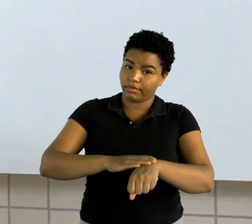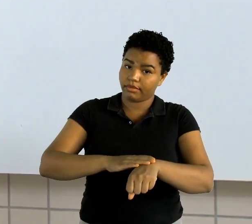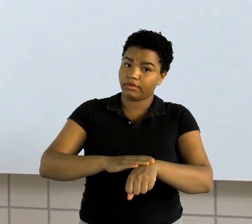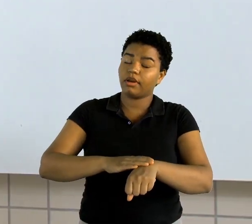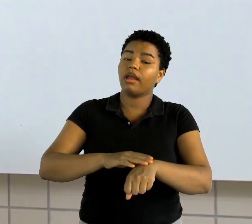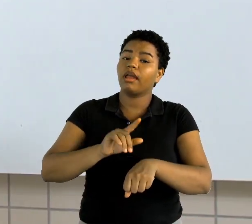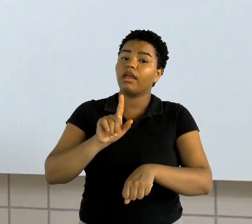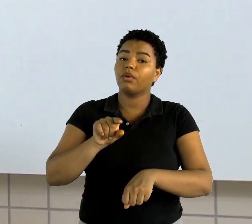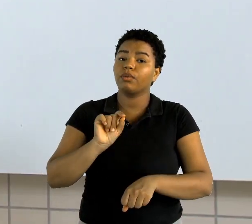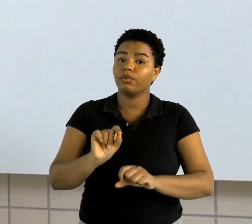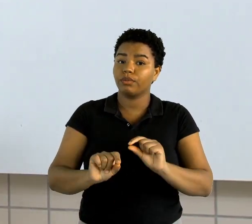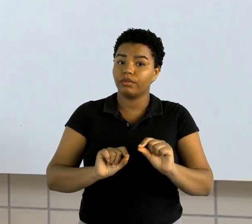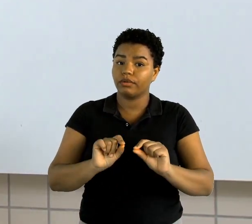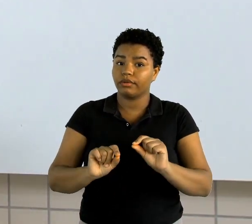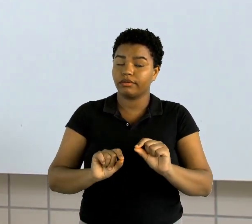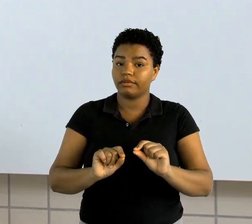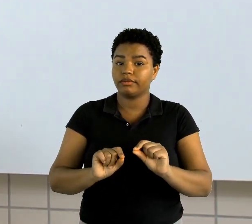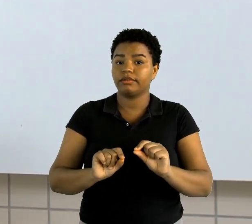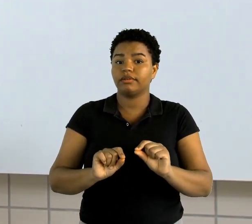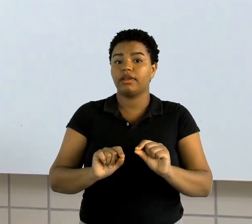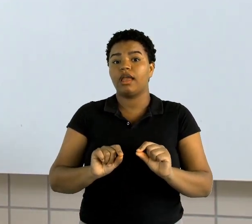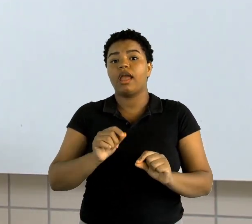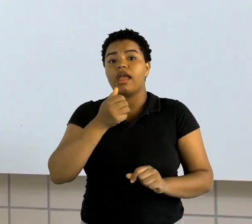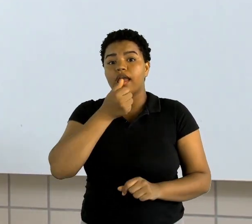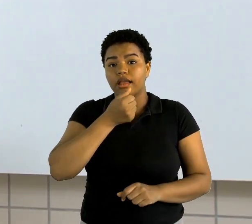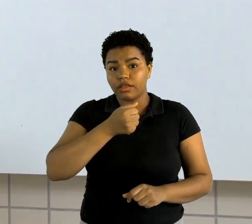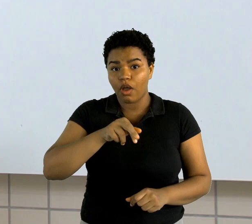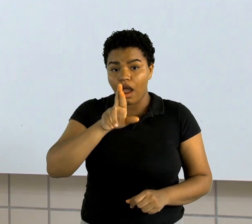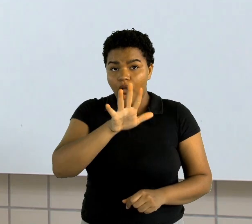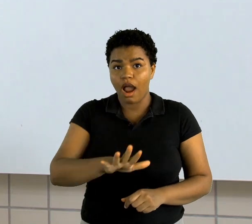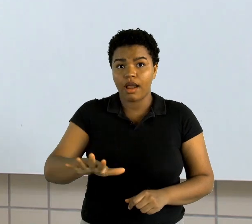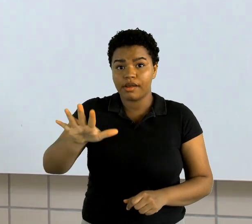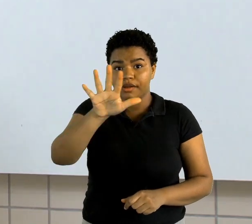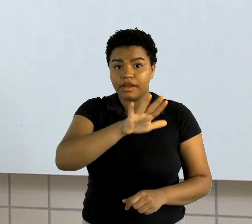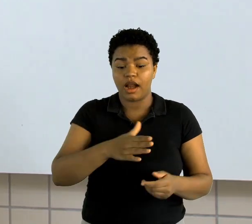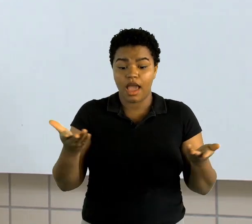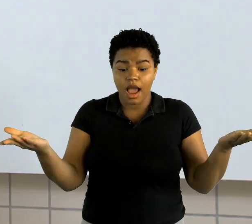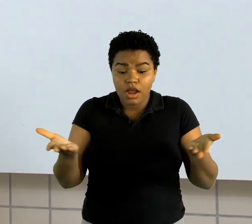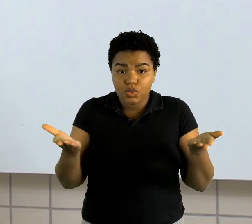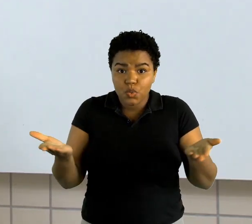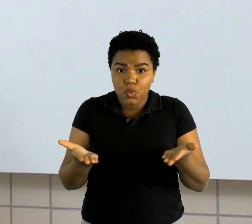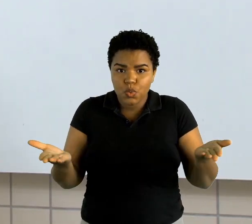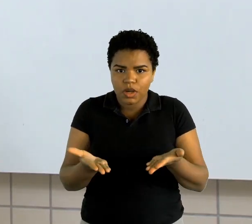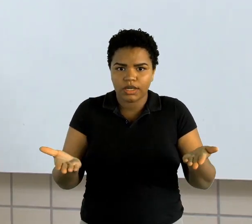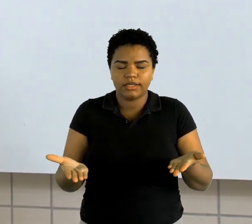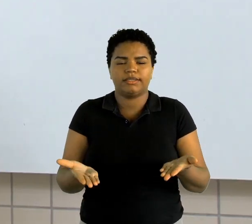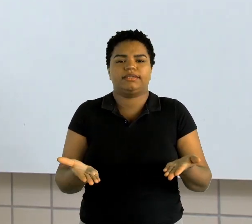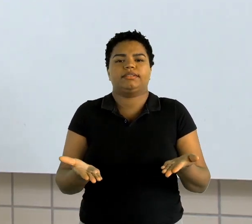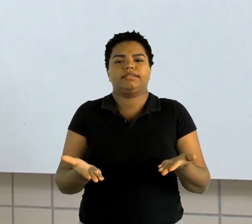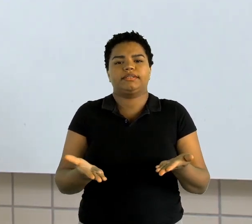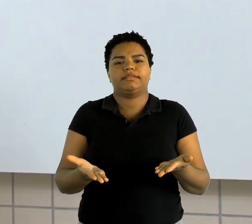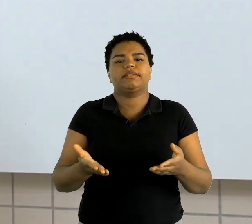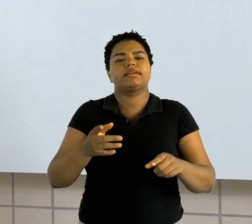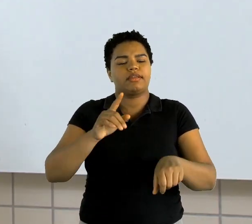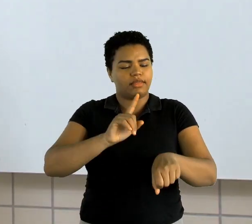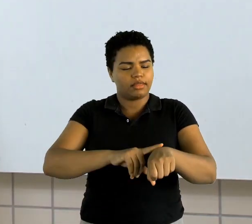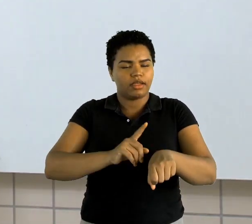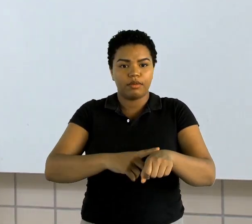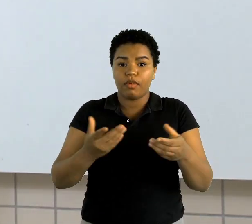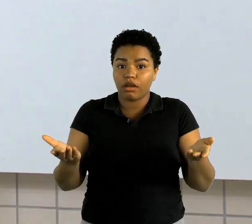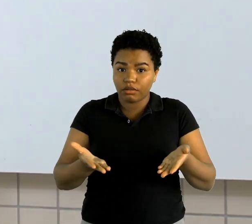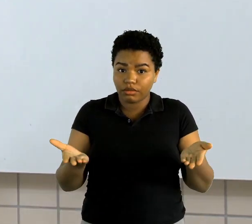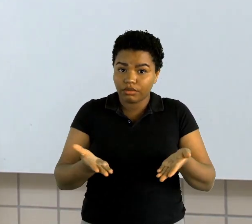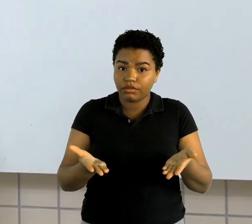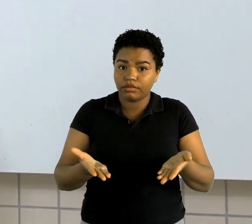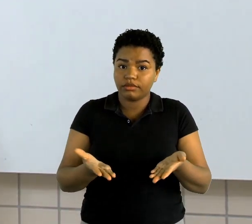Trata-se do estado geral da atmosfera em um dado momento. Tempo é momentâneo. Até